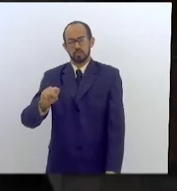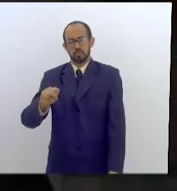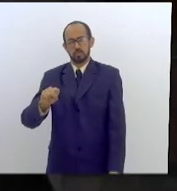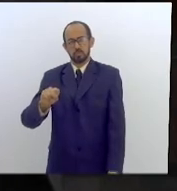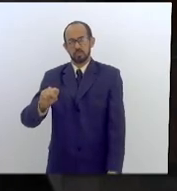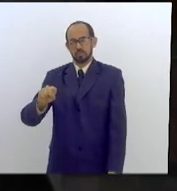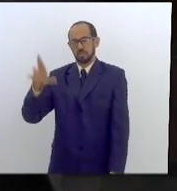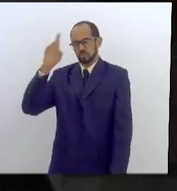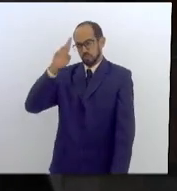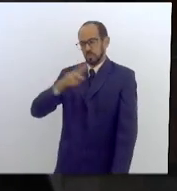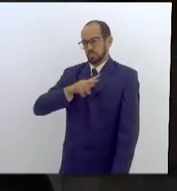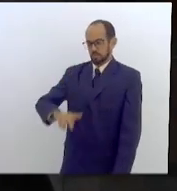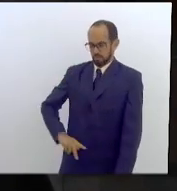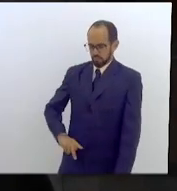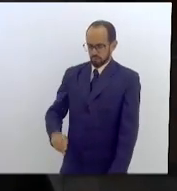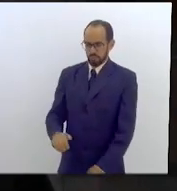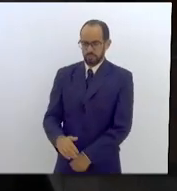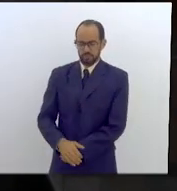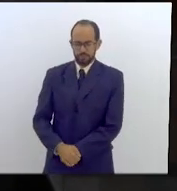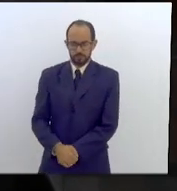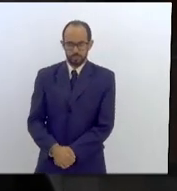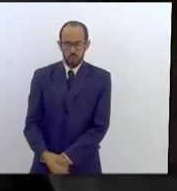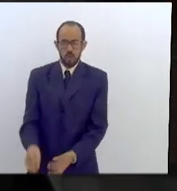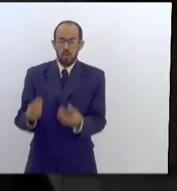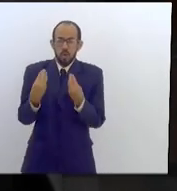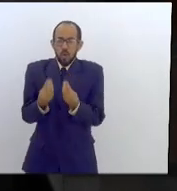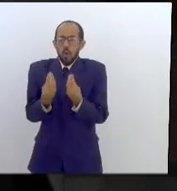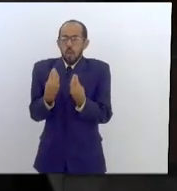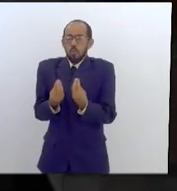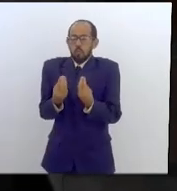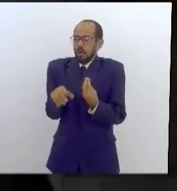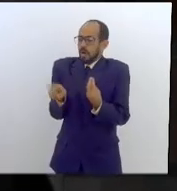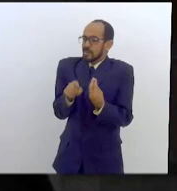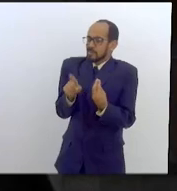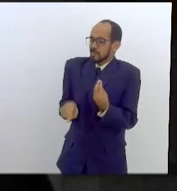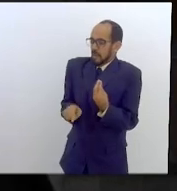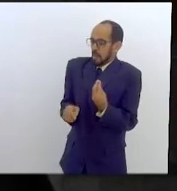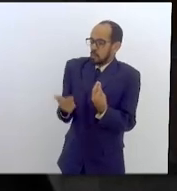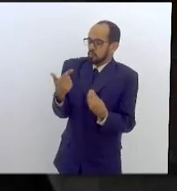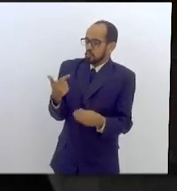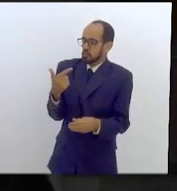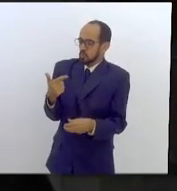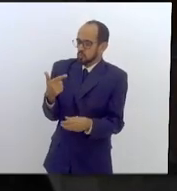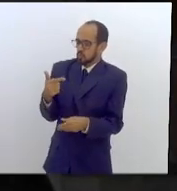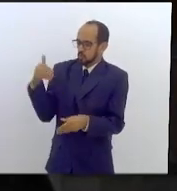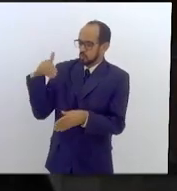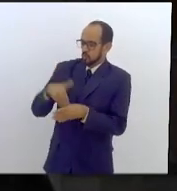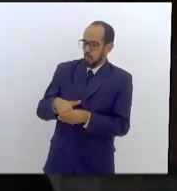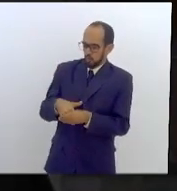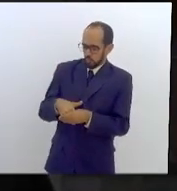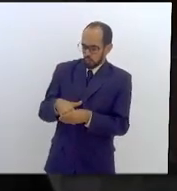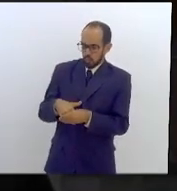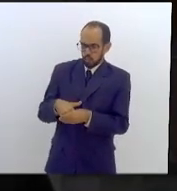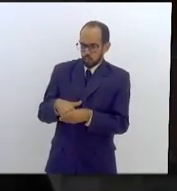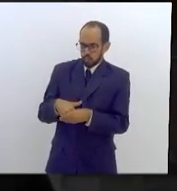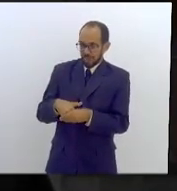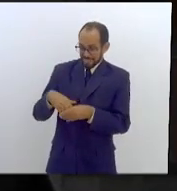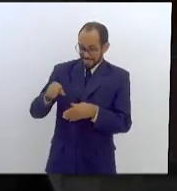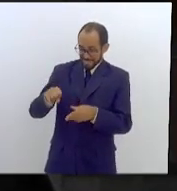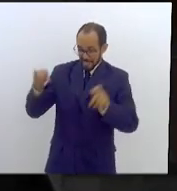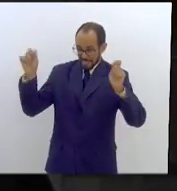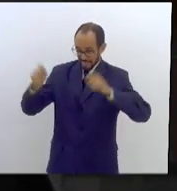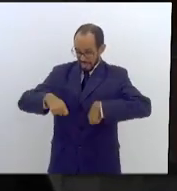presidente como é que a lua o segundo turno se isso fosse possível